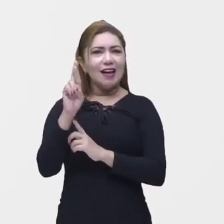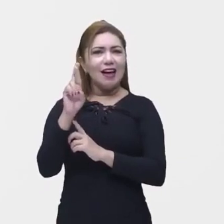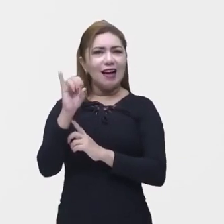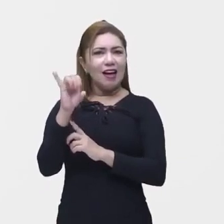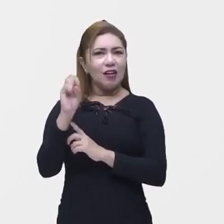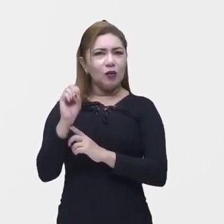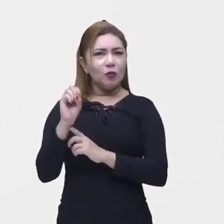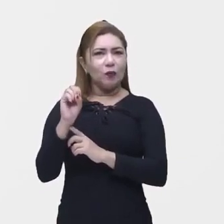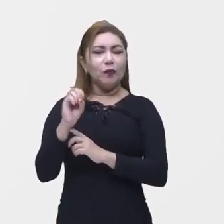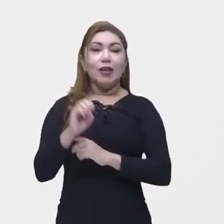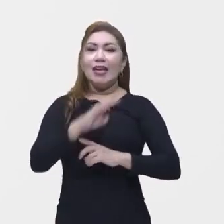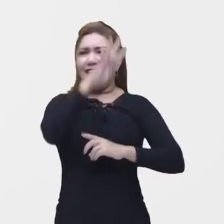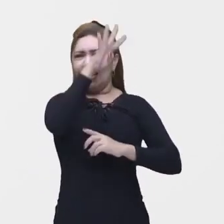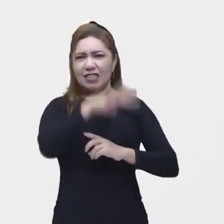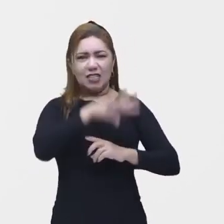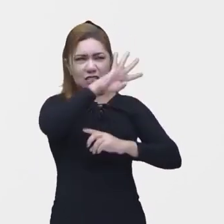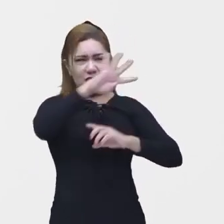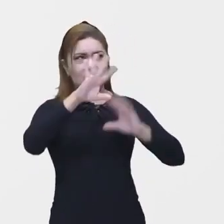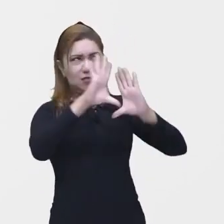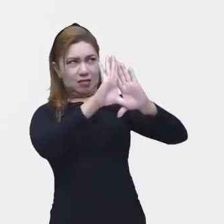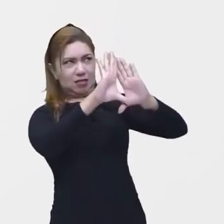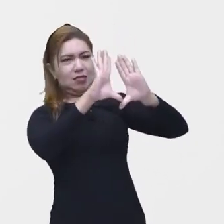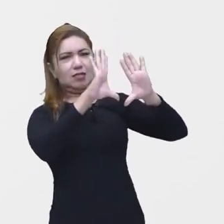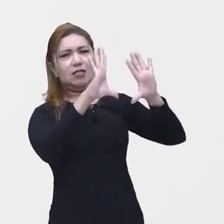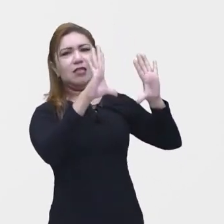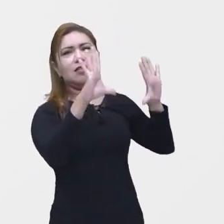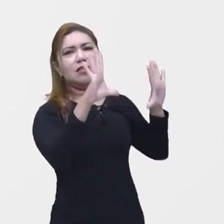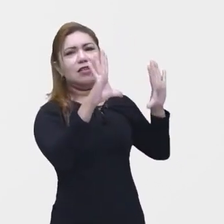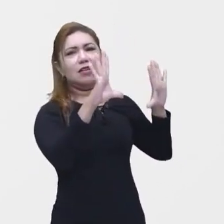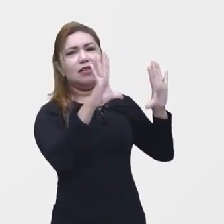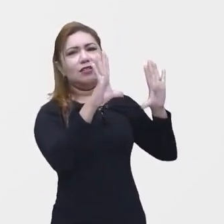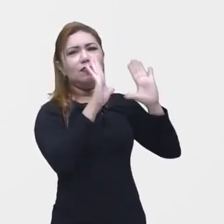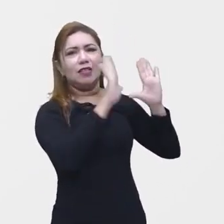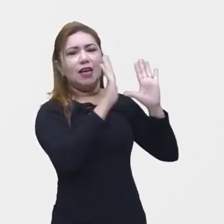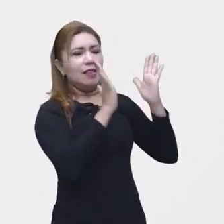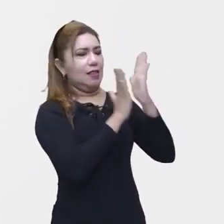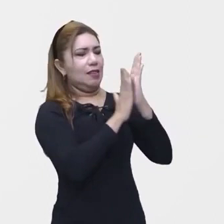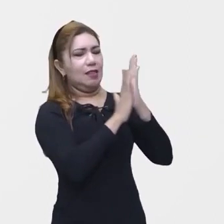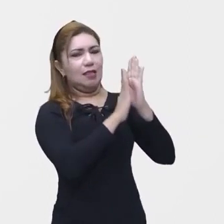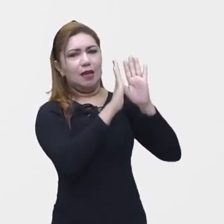calendário é um sistema para contagem e agrupamento de dias, que